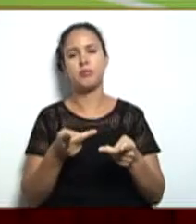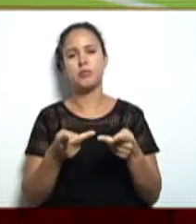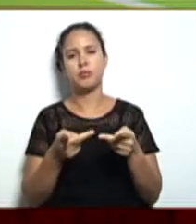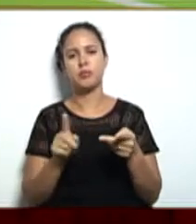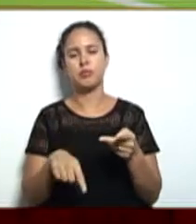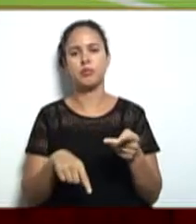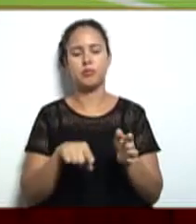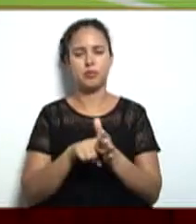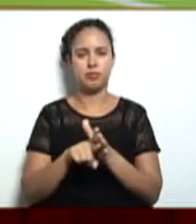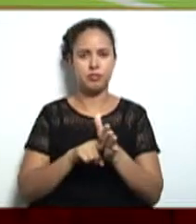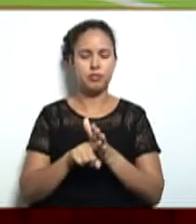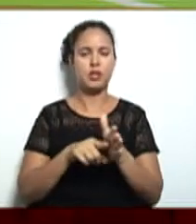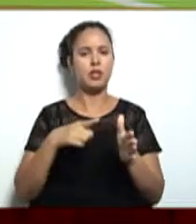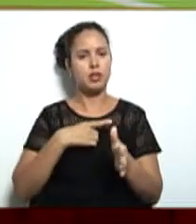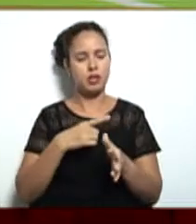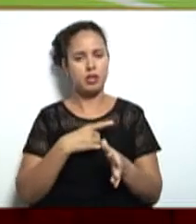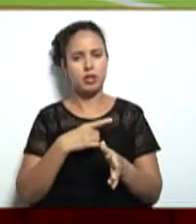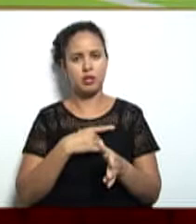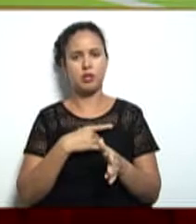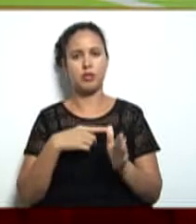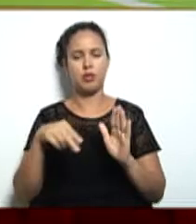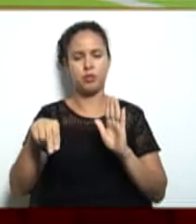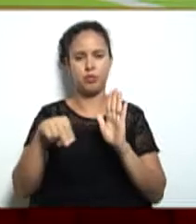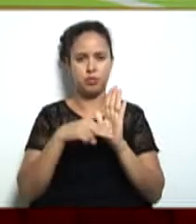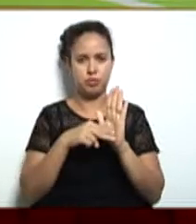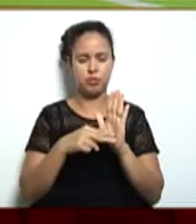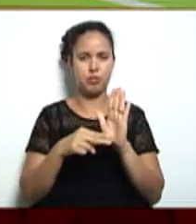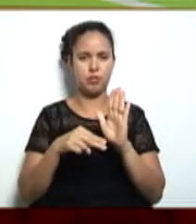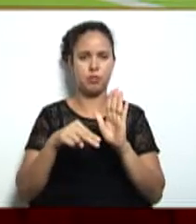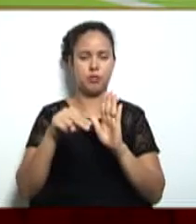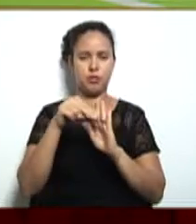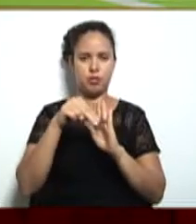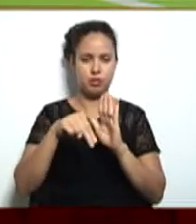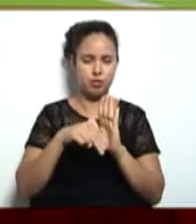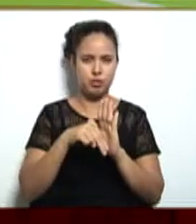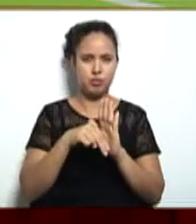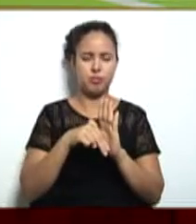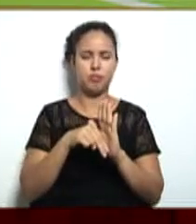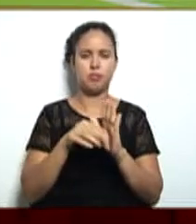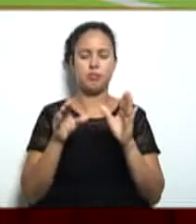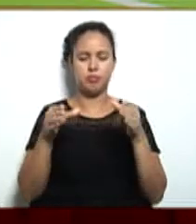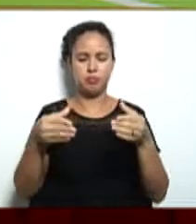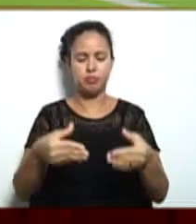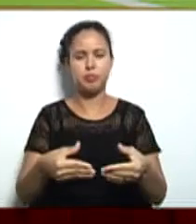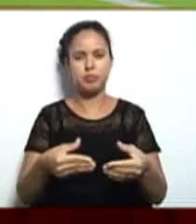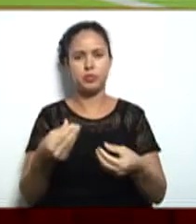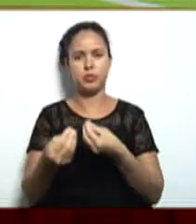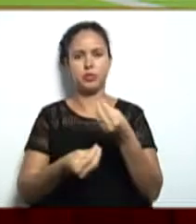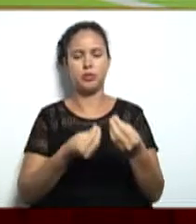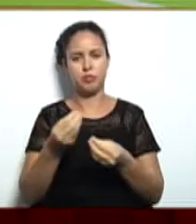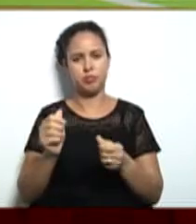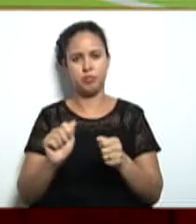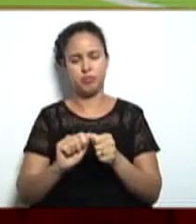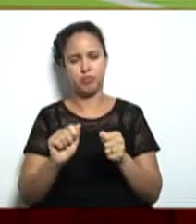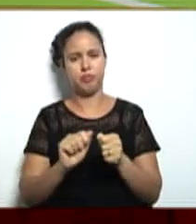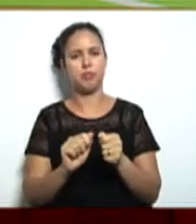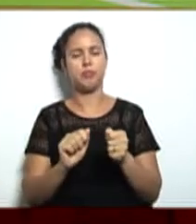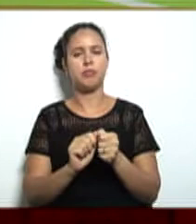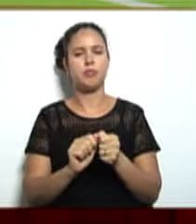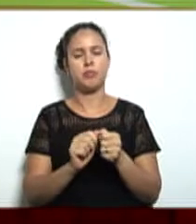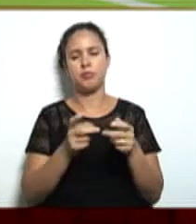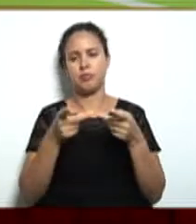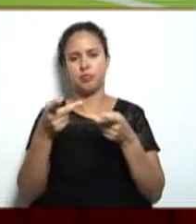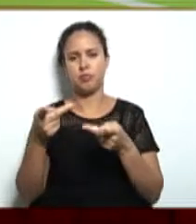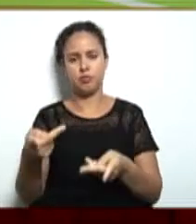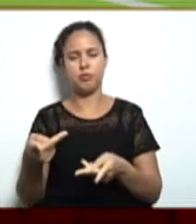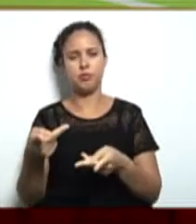ABNT específica dizendo como é que faz o projeto de pesquisa. Tem uma norma específica dizendo como é que faz o relatório da visita técnica. Então, temos que